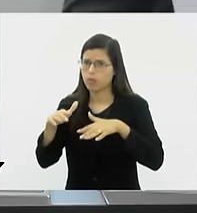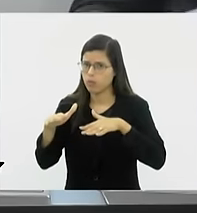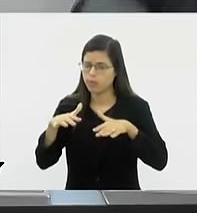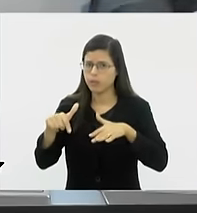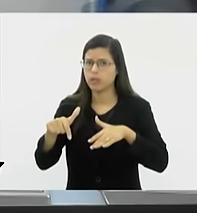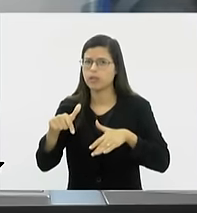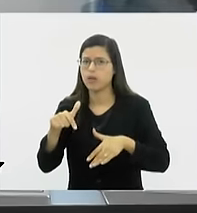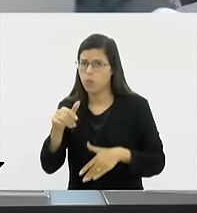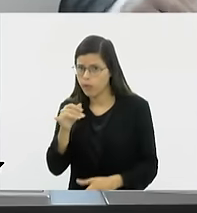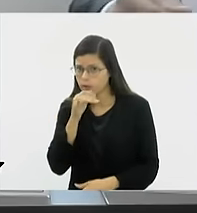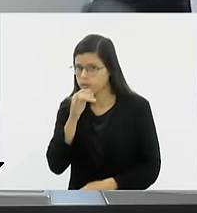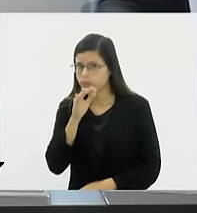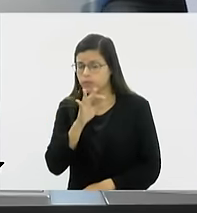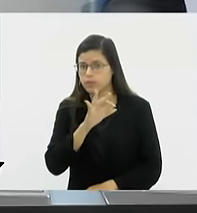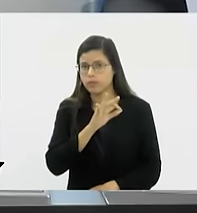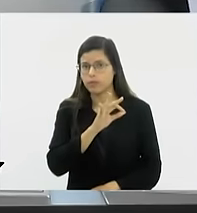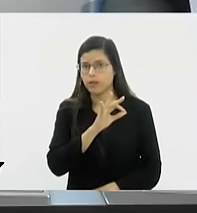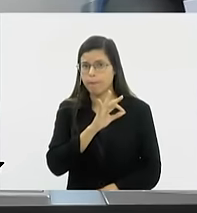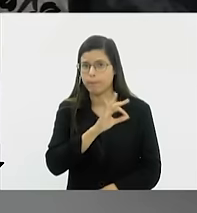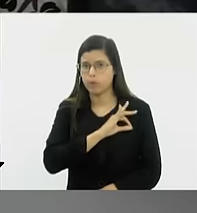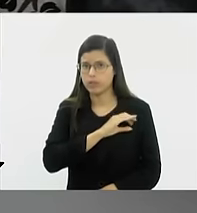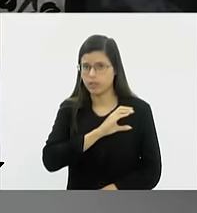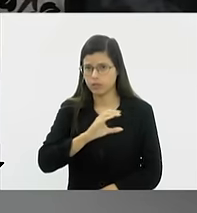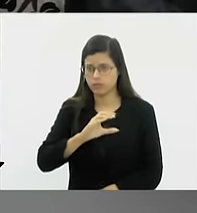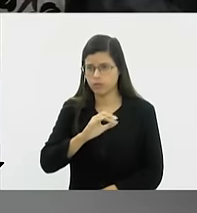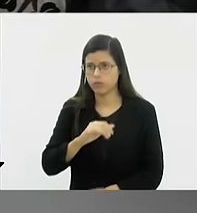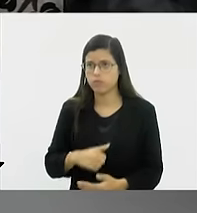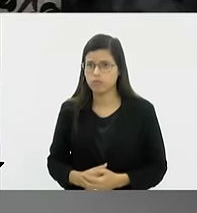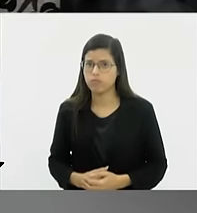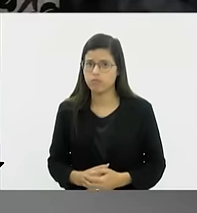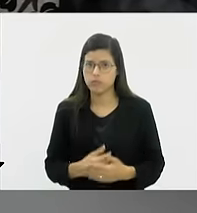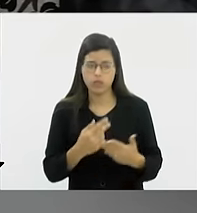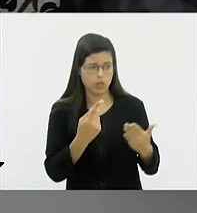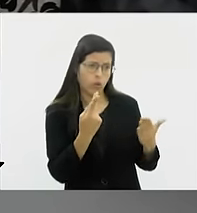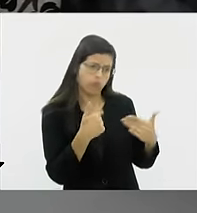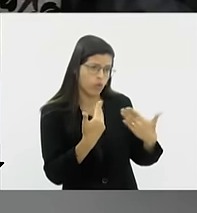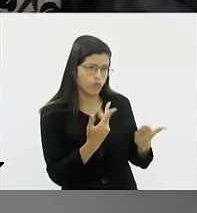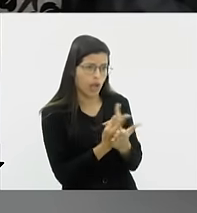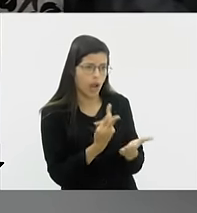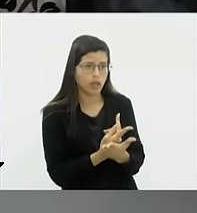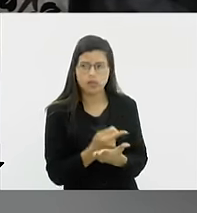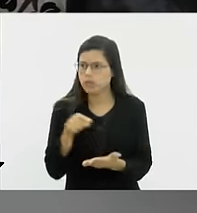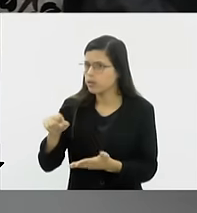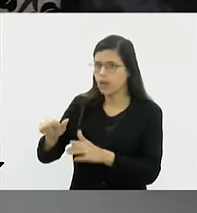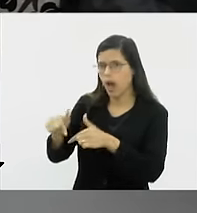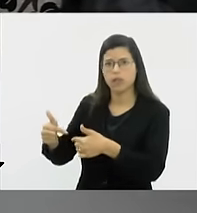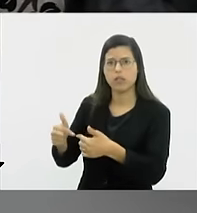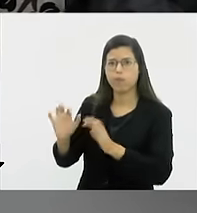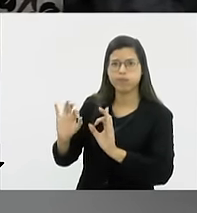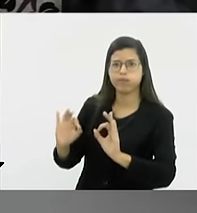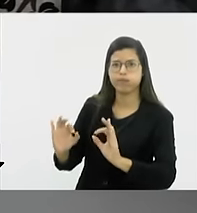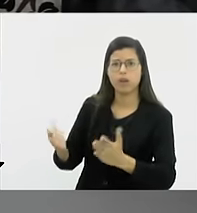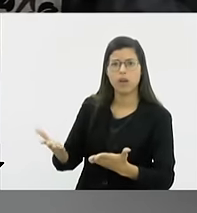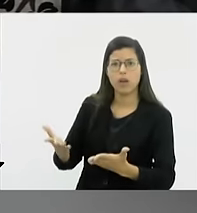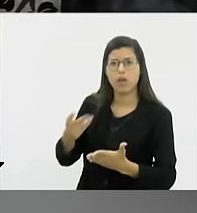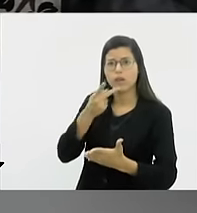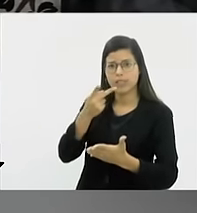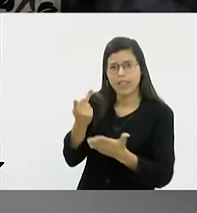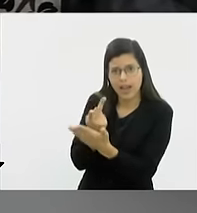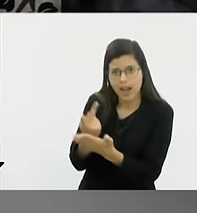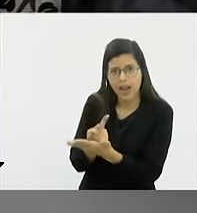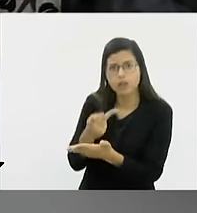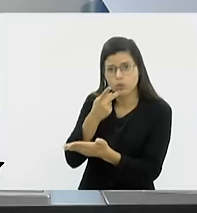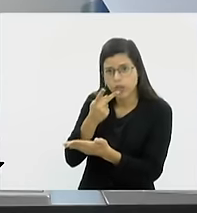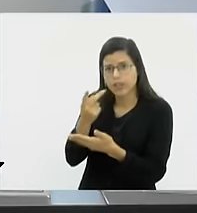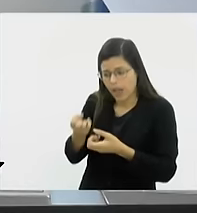Civil. Então ele está irregular, deputado. E o senhor não toma nenhuma providência? Mas, presidente... O senhor está prevaricando e confessando que está prevaricando?